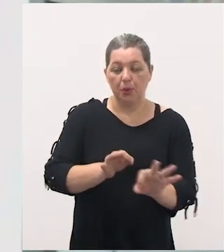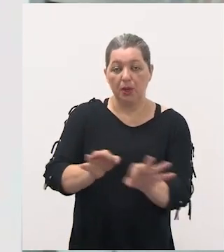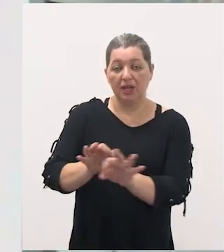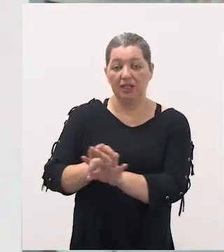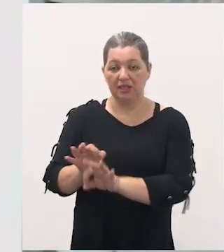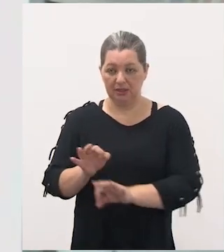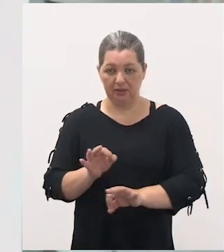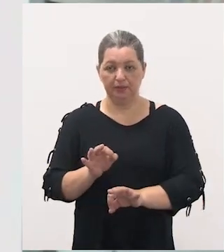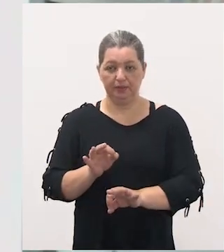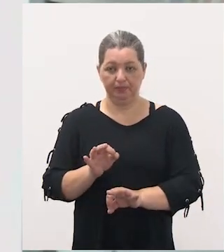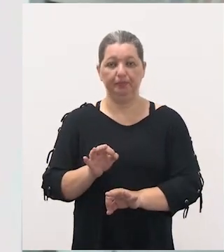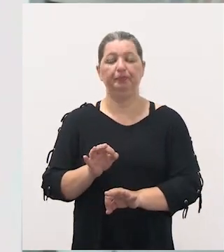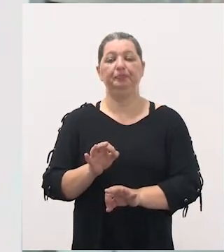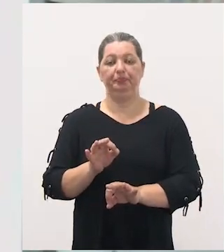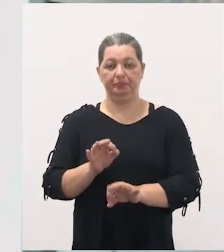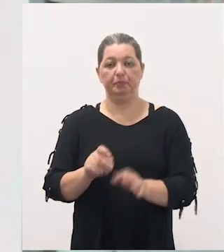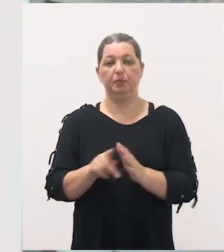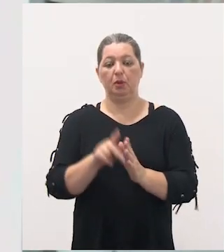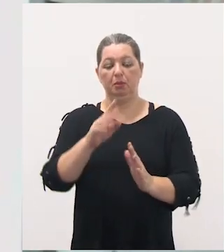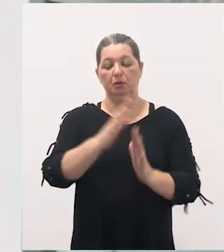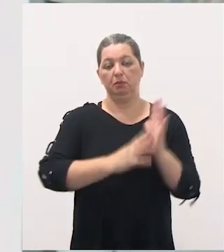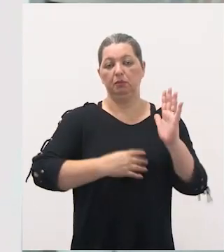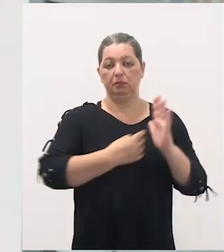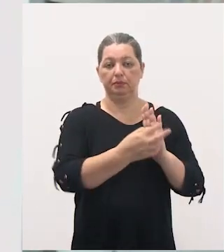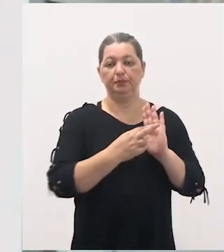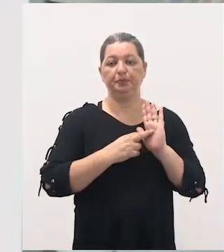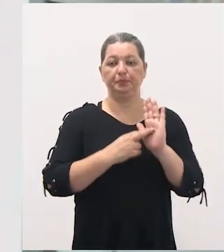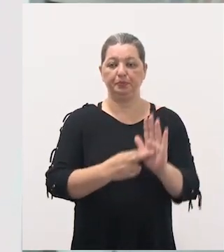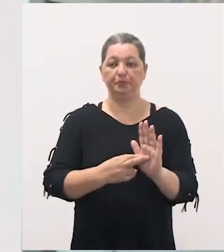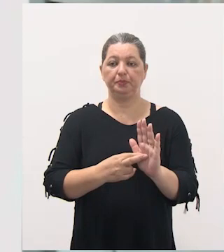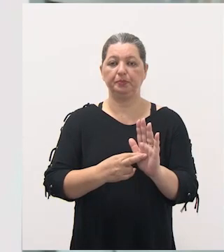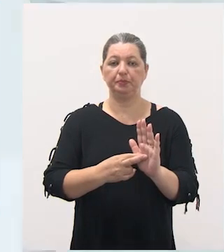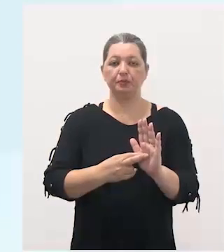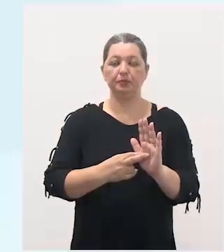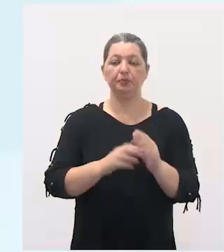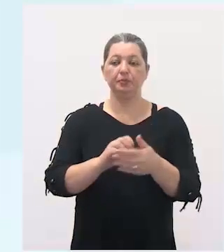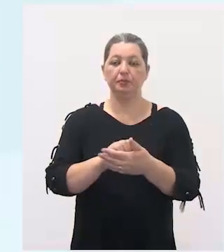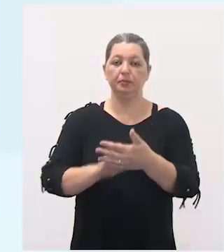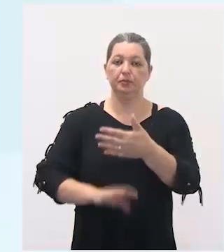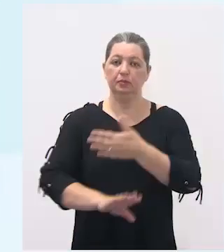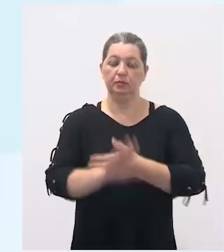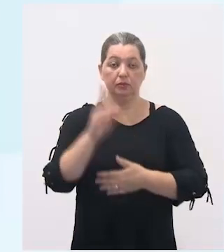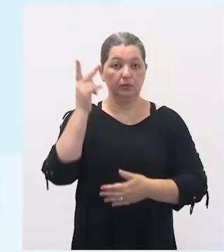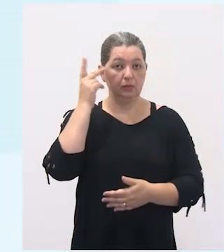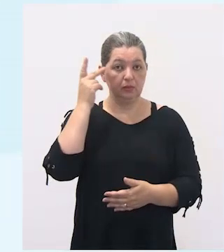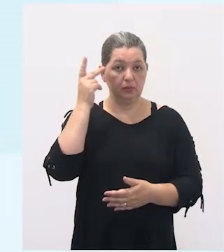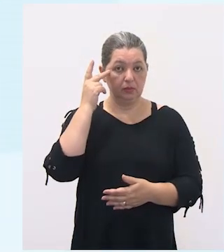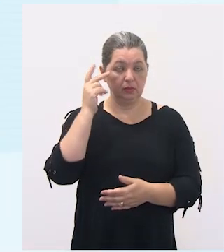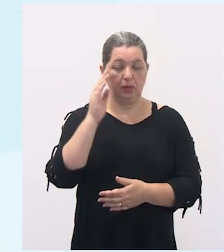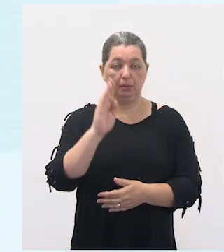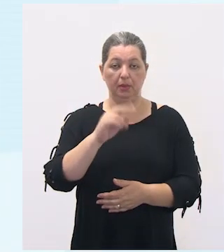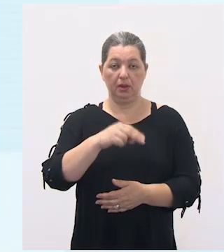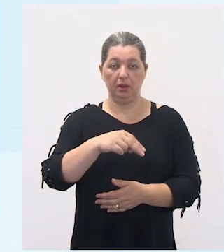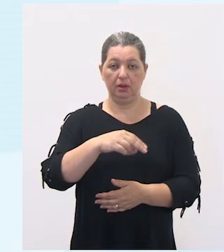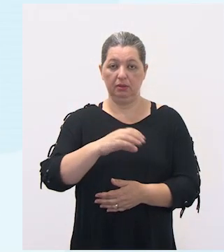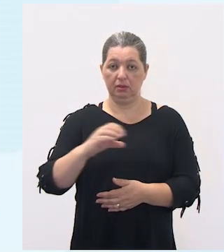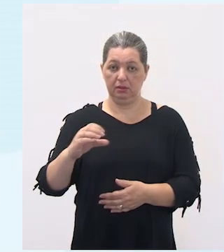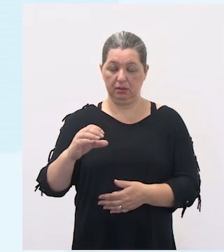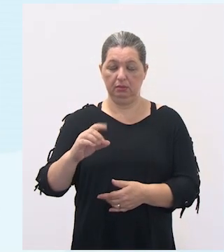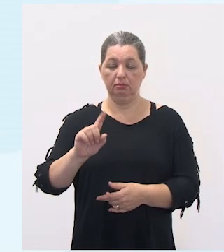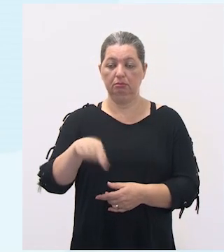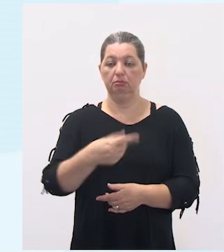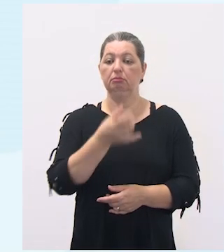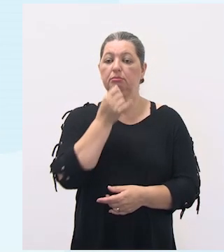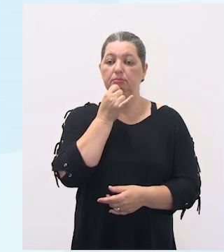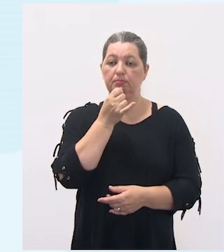fazendo esse alinhamento entre matriz de referência e currículo paulista e BNCC. No próximo exemplo,